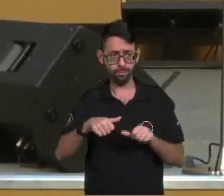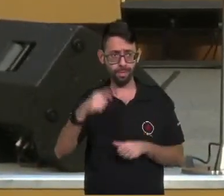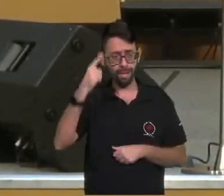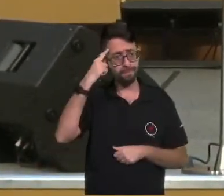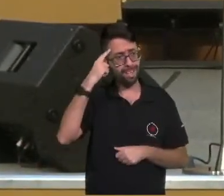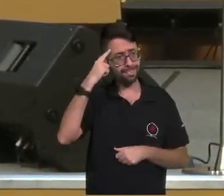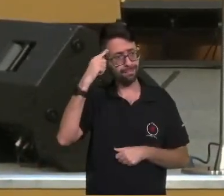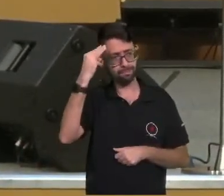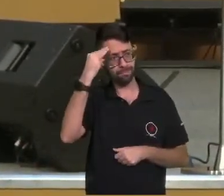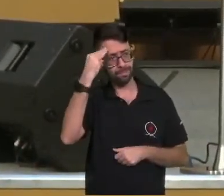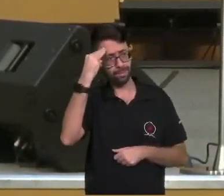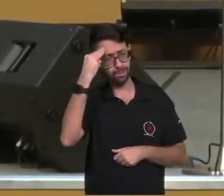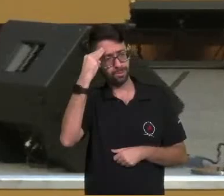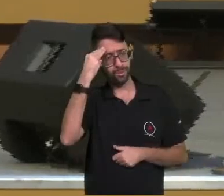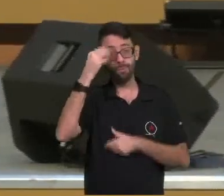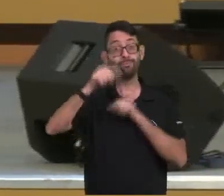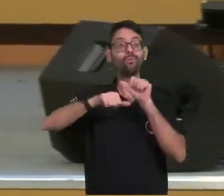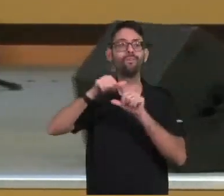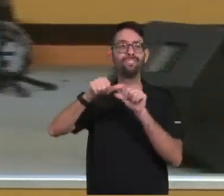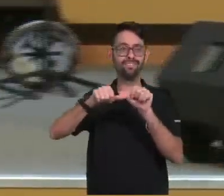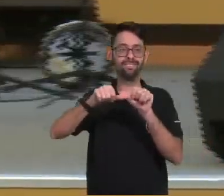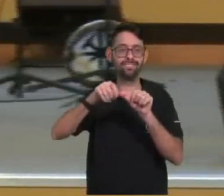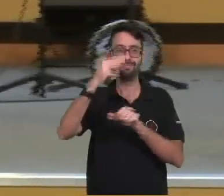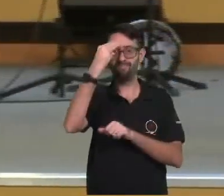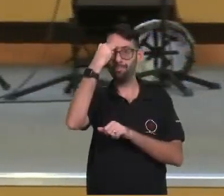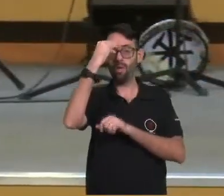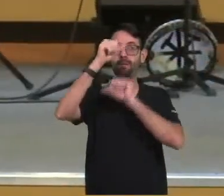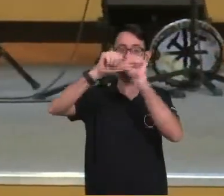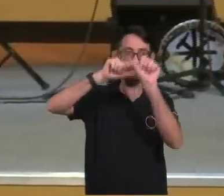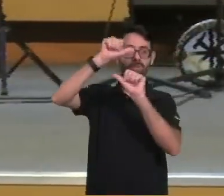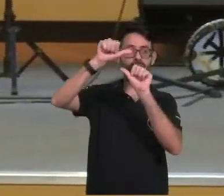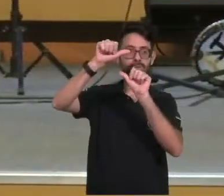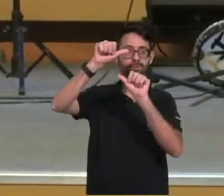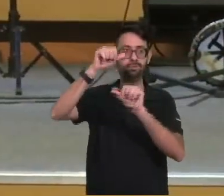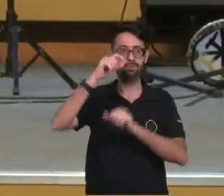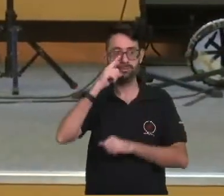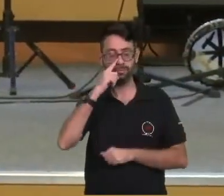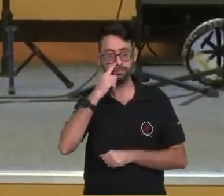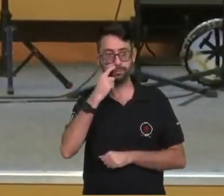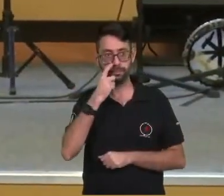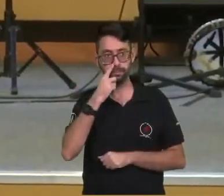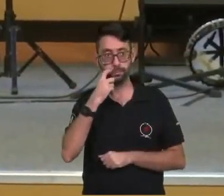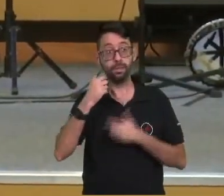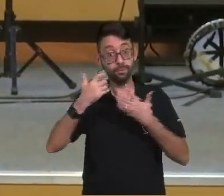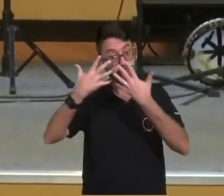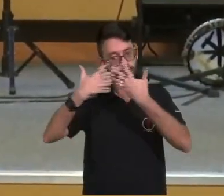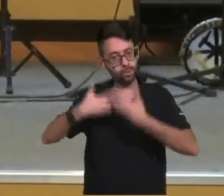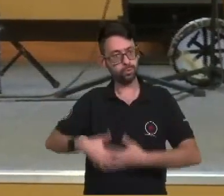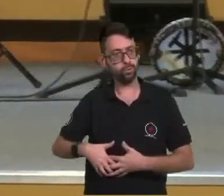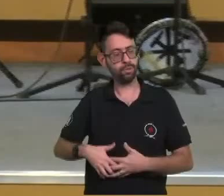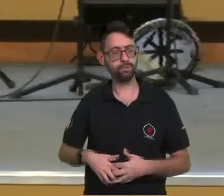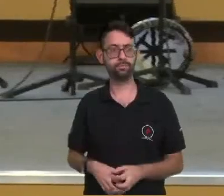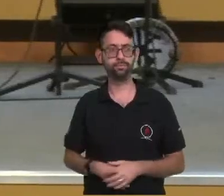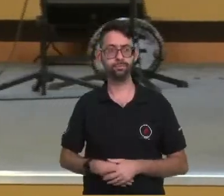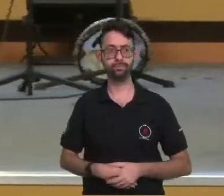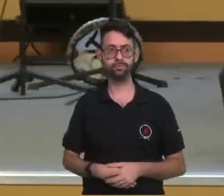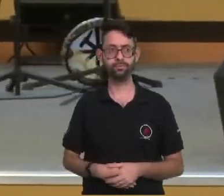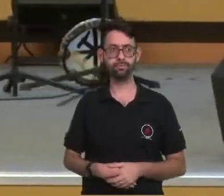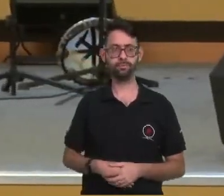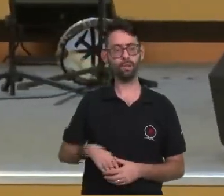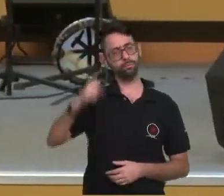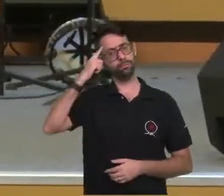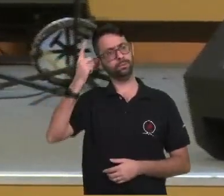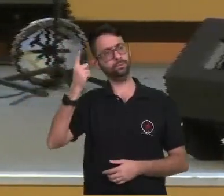na mente. Mudança de mente. Certo? É assim que funciona. Quando ele olha e diz, eu vou